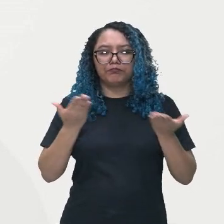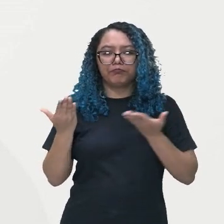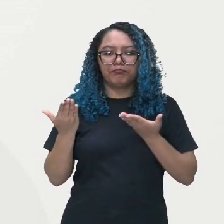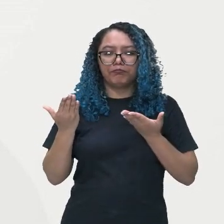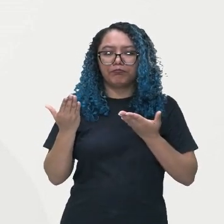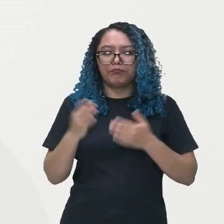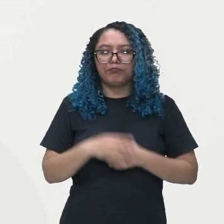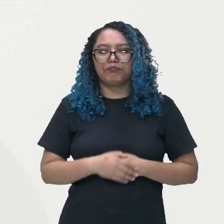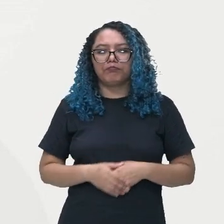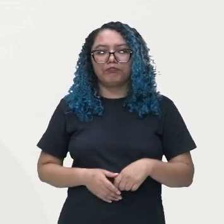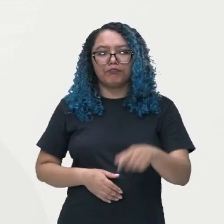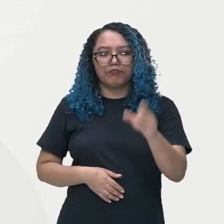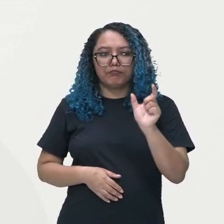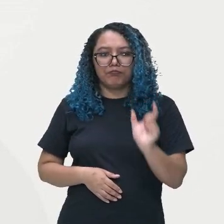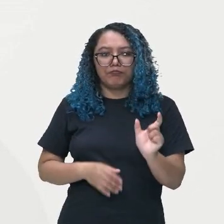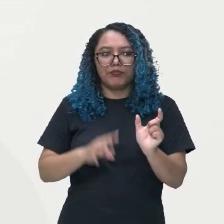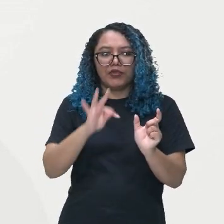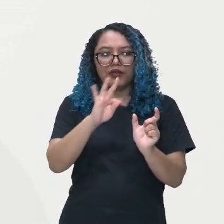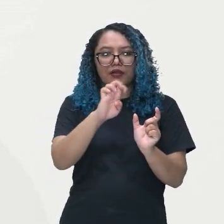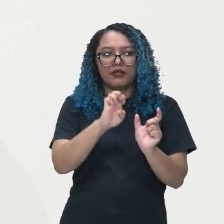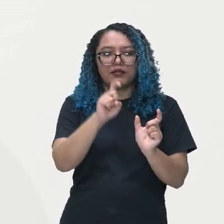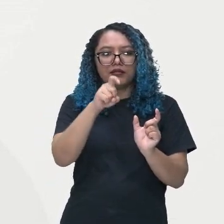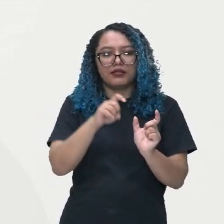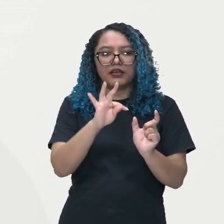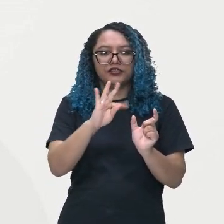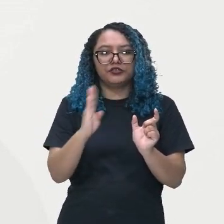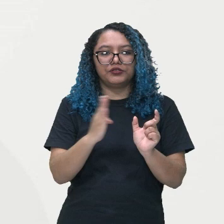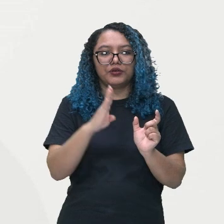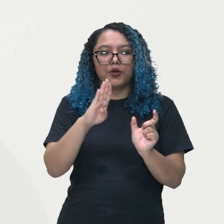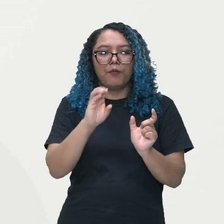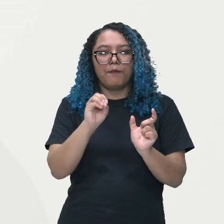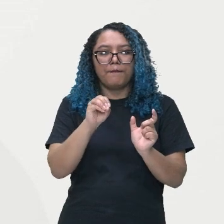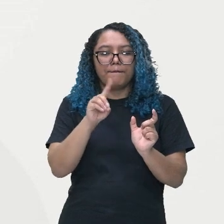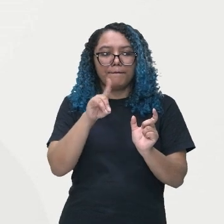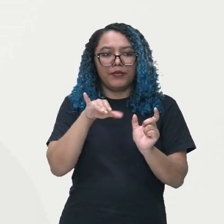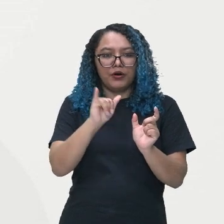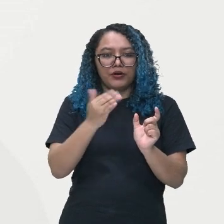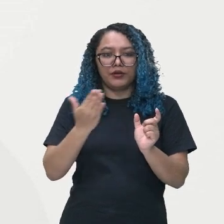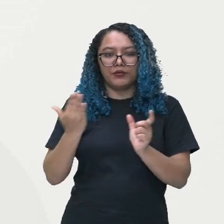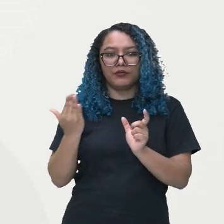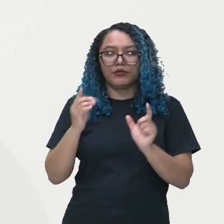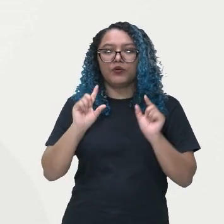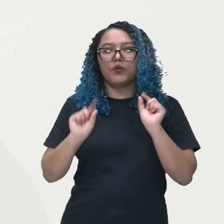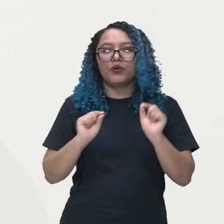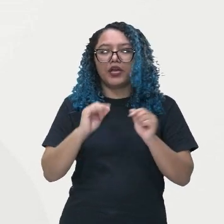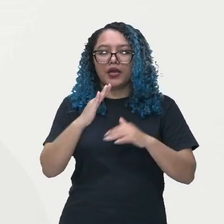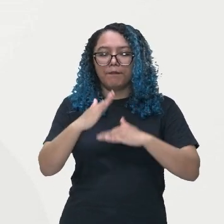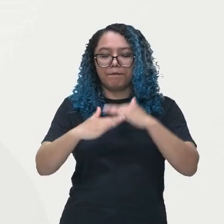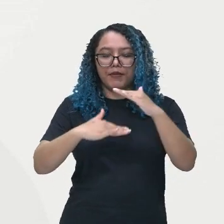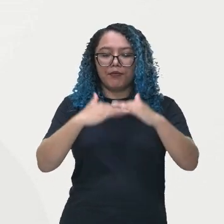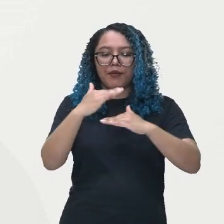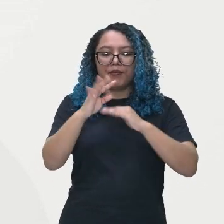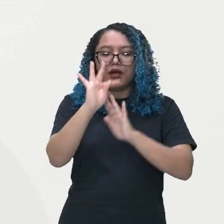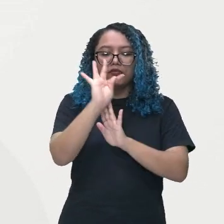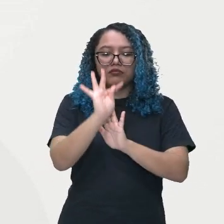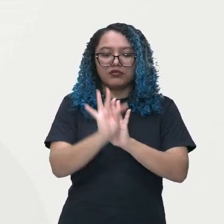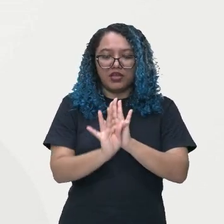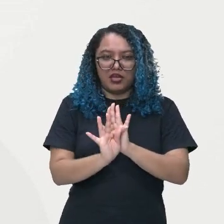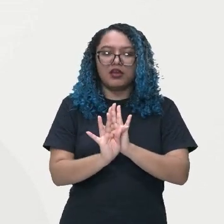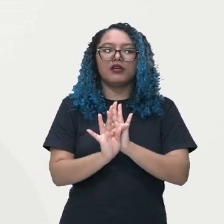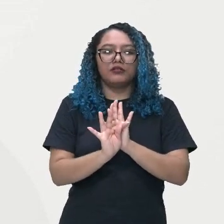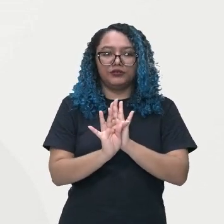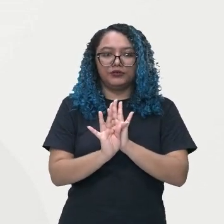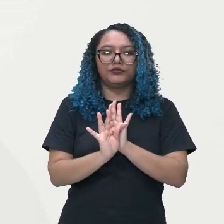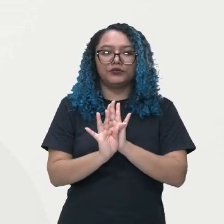body. Text body, que é o corpo do texto. Olha só como é que você vai formando uma